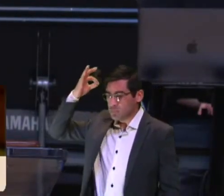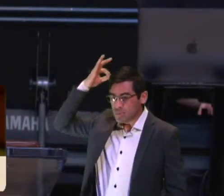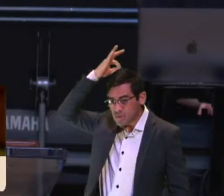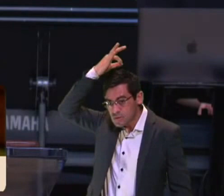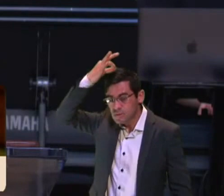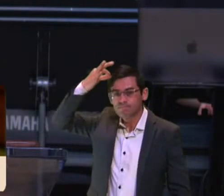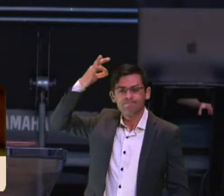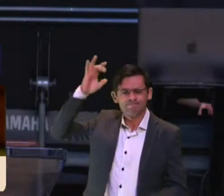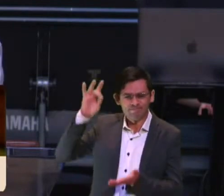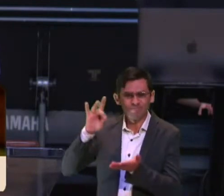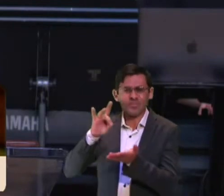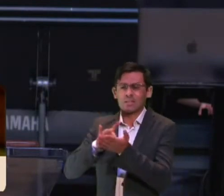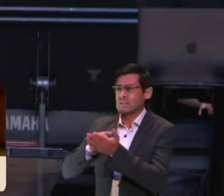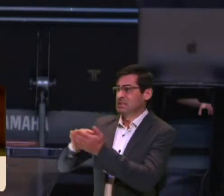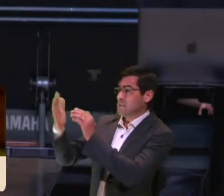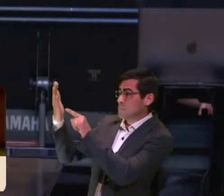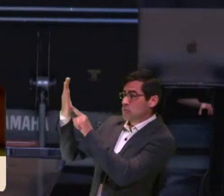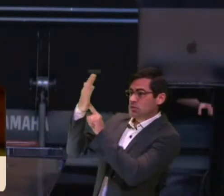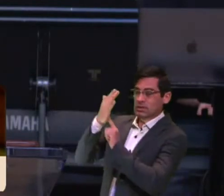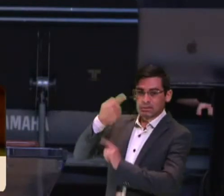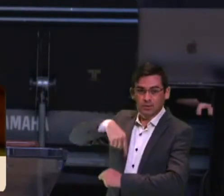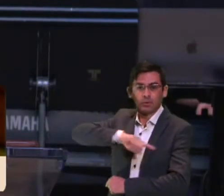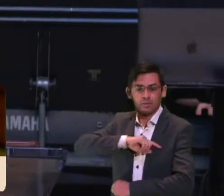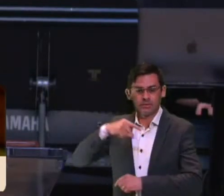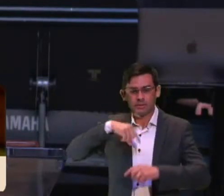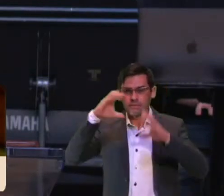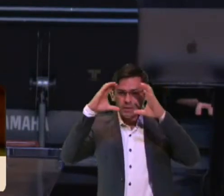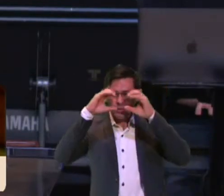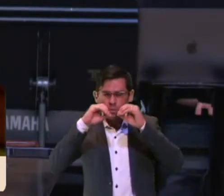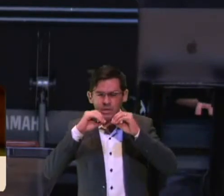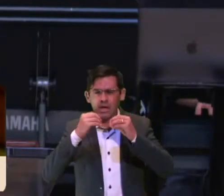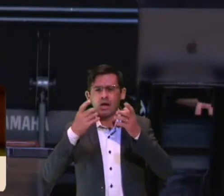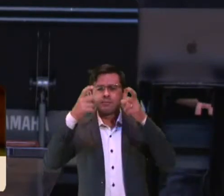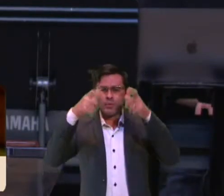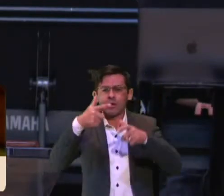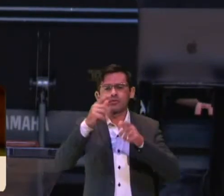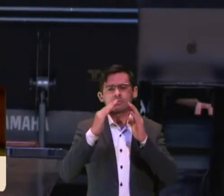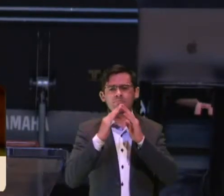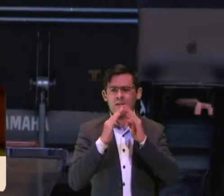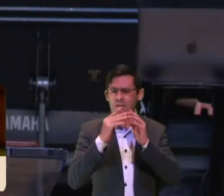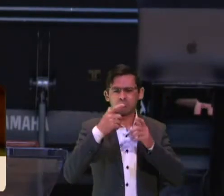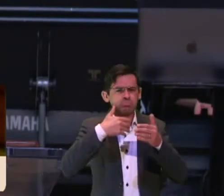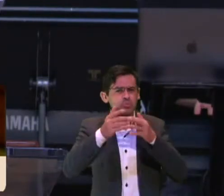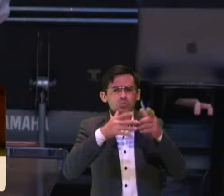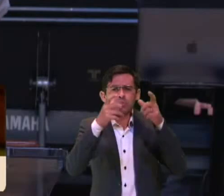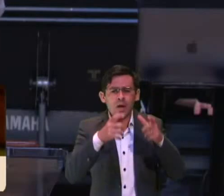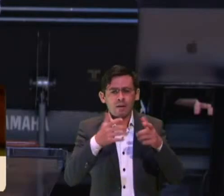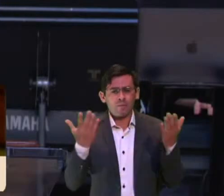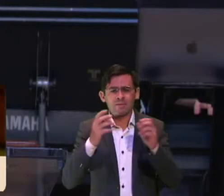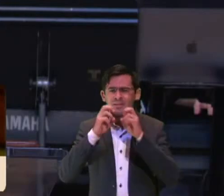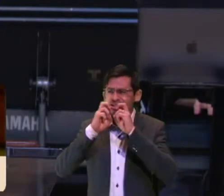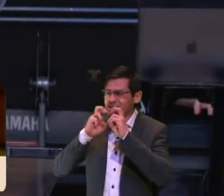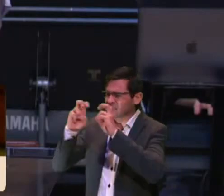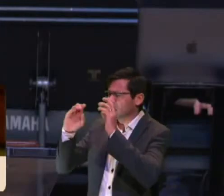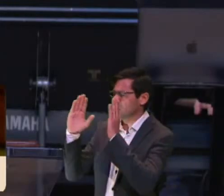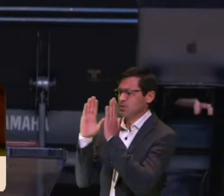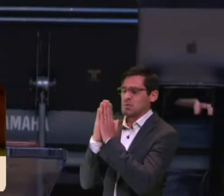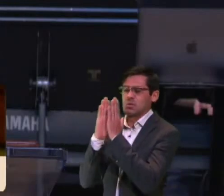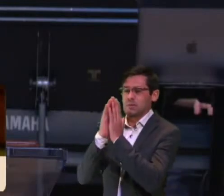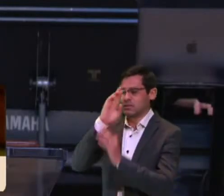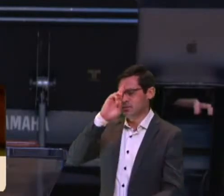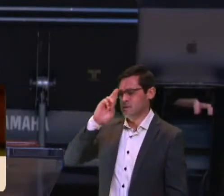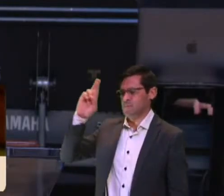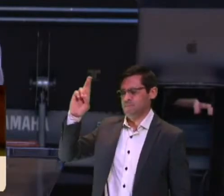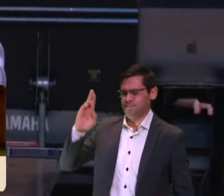possa ser revelada a nós essa noite. Aonde você está agora, clame a presença do Senhor. Pai, muito